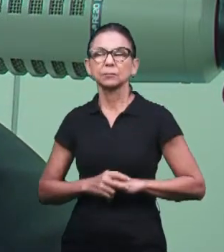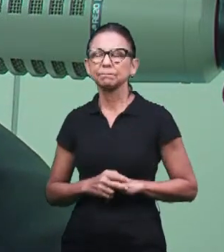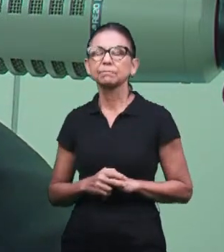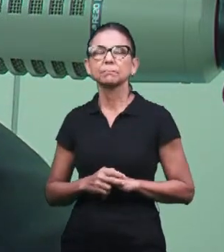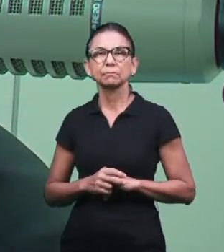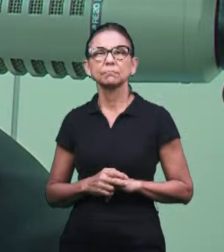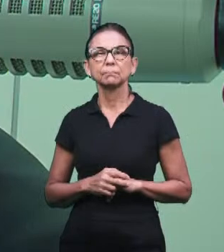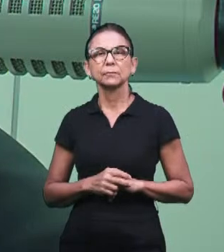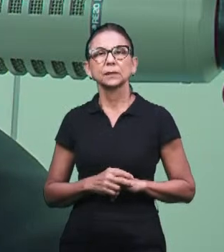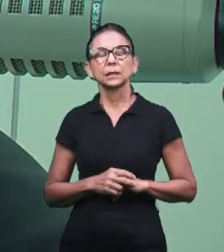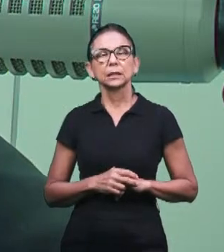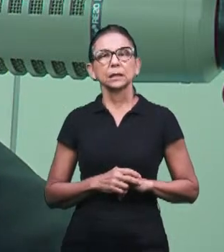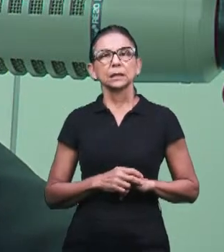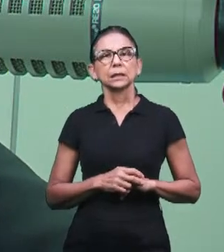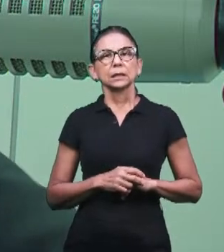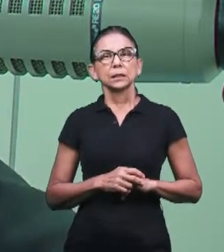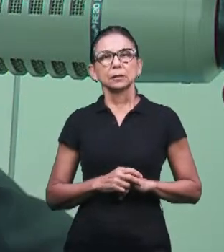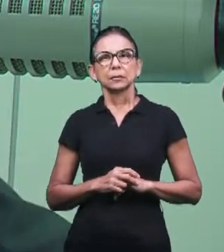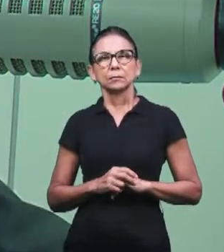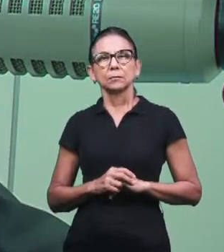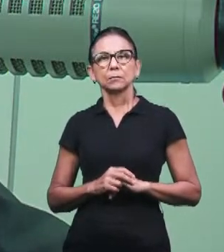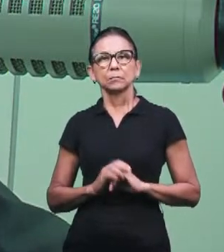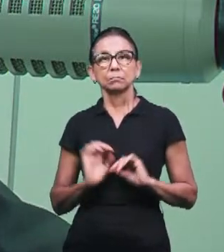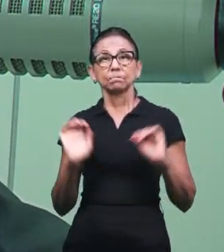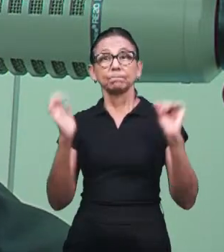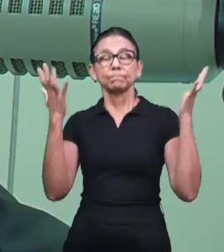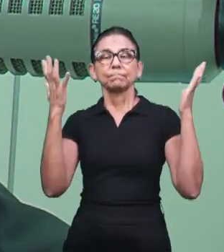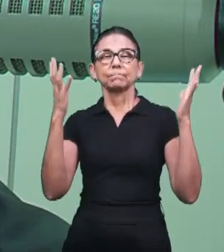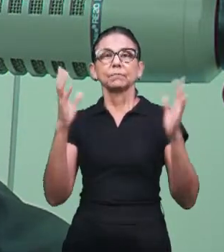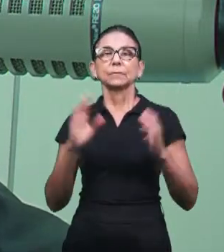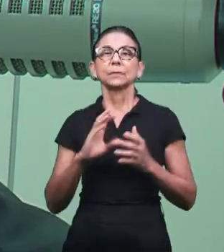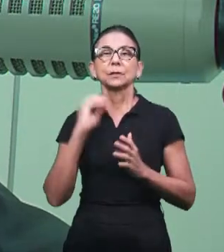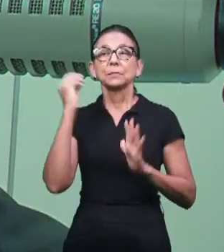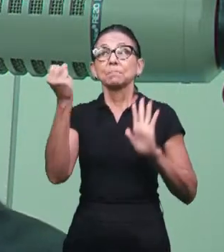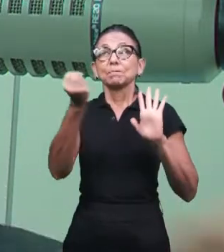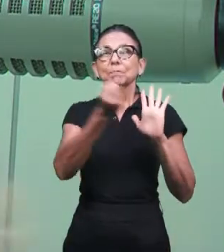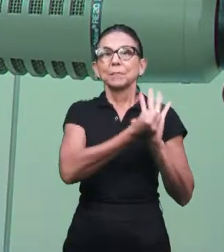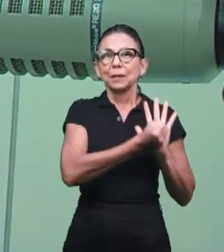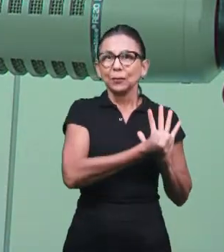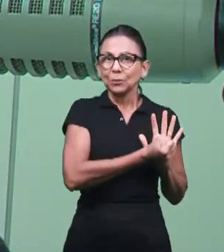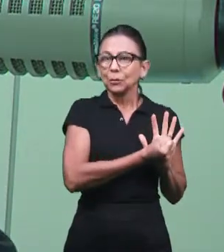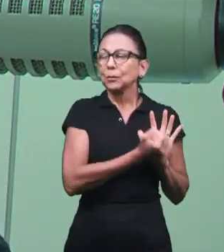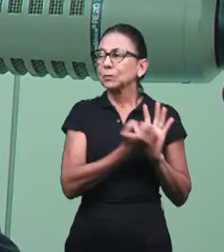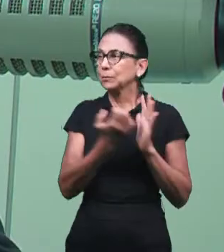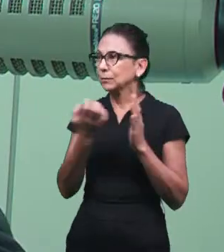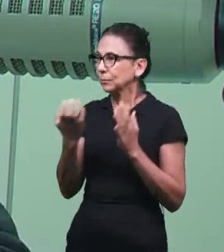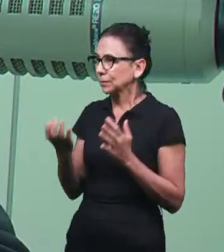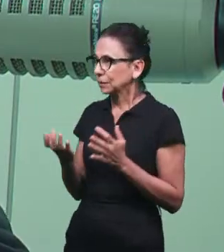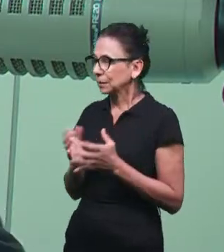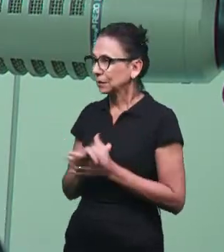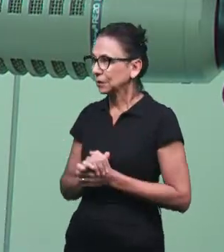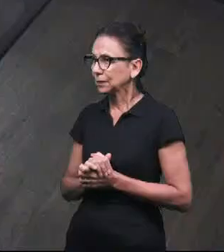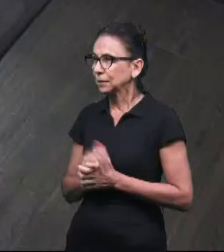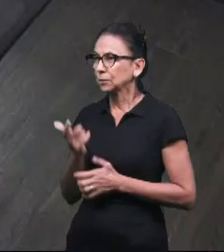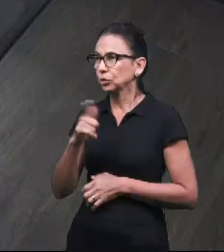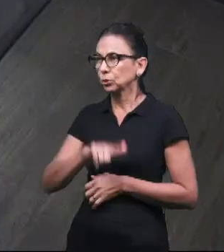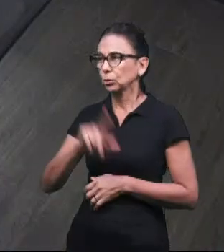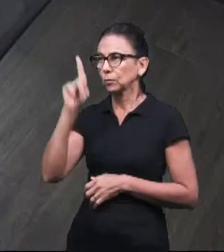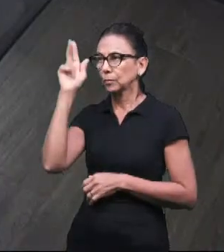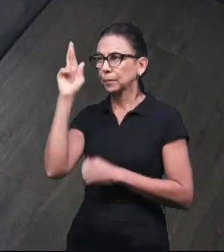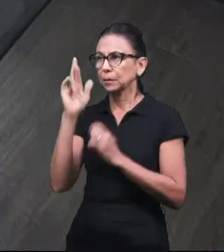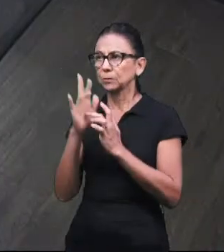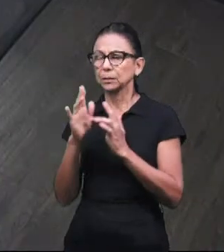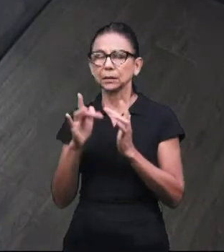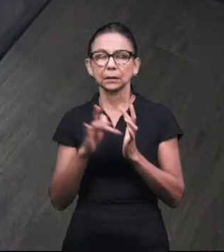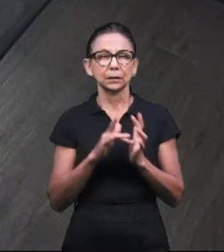que eu creio que muito difícil vai se repetir daquela forma, né? Pastor Júlio César, a paz do Senhor mais uma vez. A paz do Senhor,